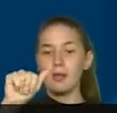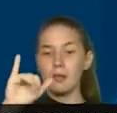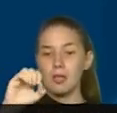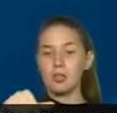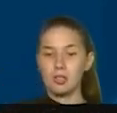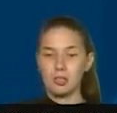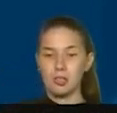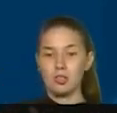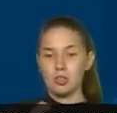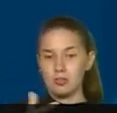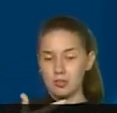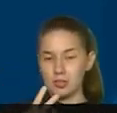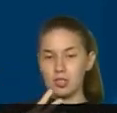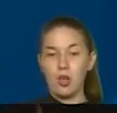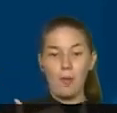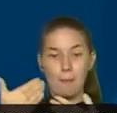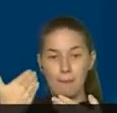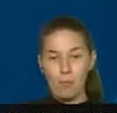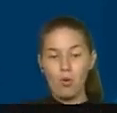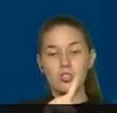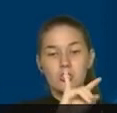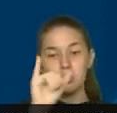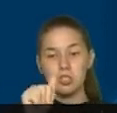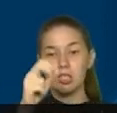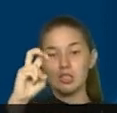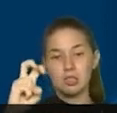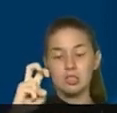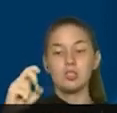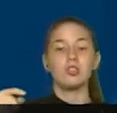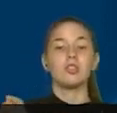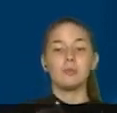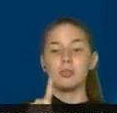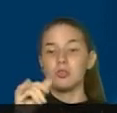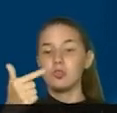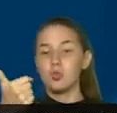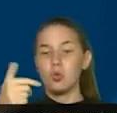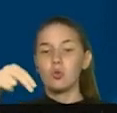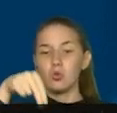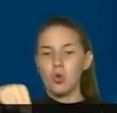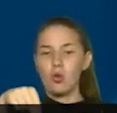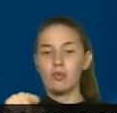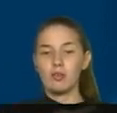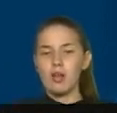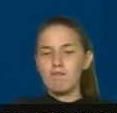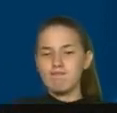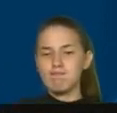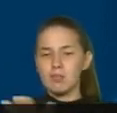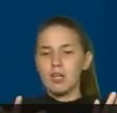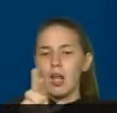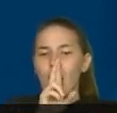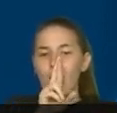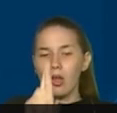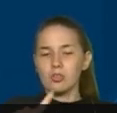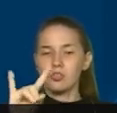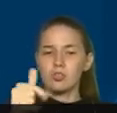de 2023. As provas serão aplicadas nos dias 5 e 12 de novembro. O gabarito sai dia 24